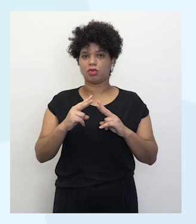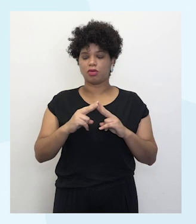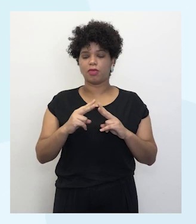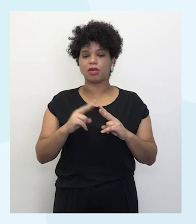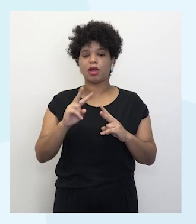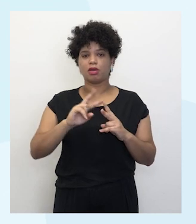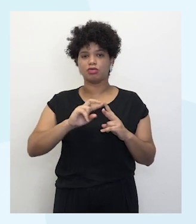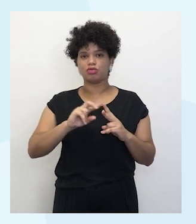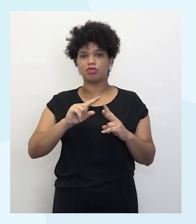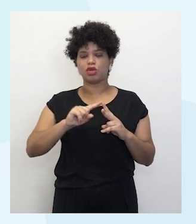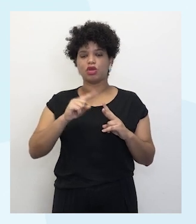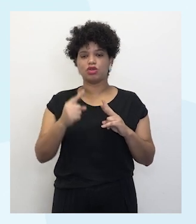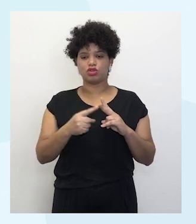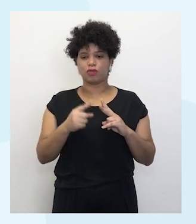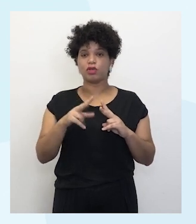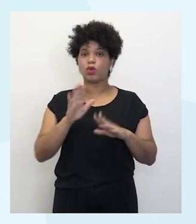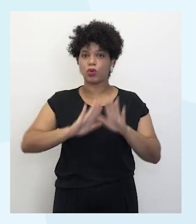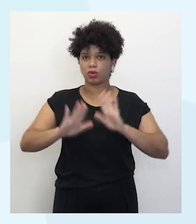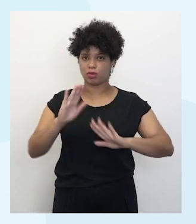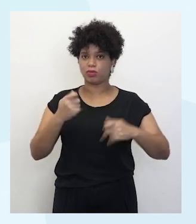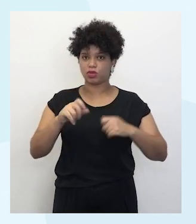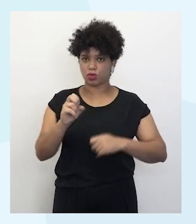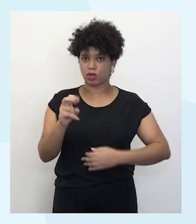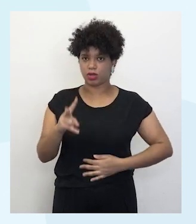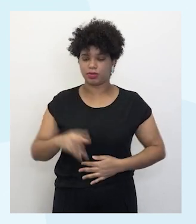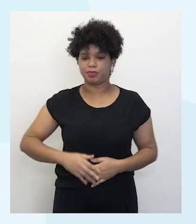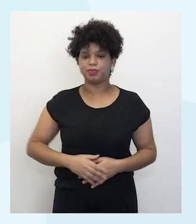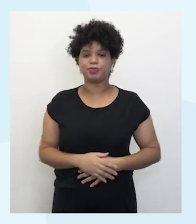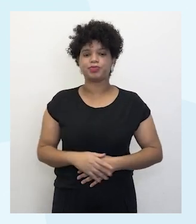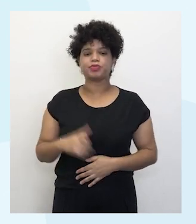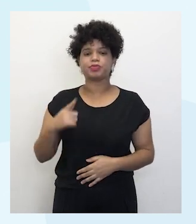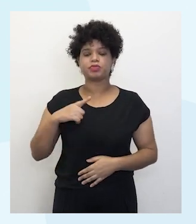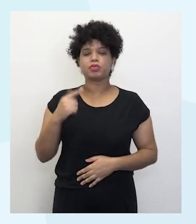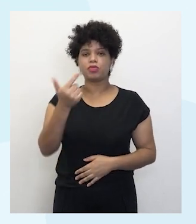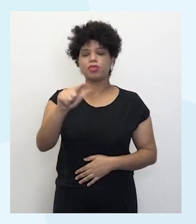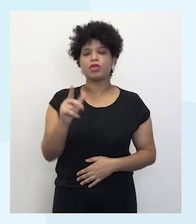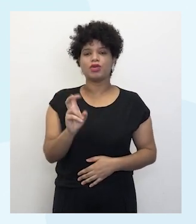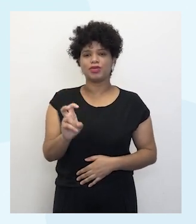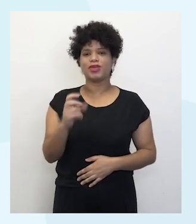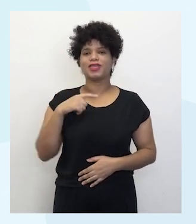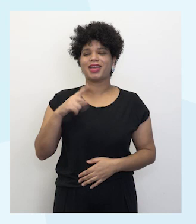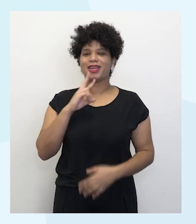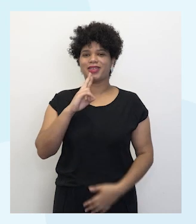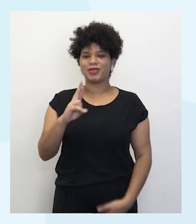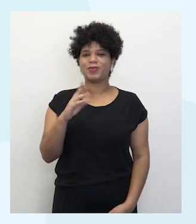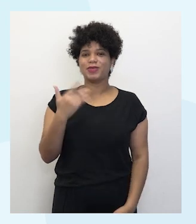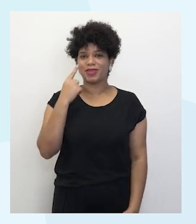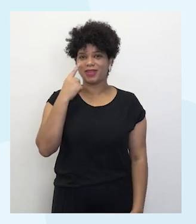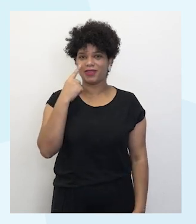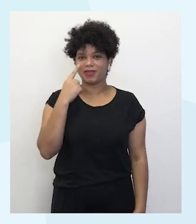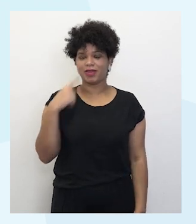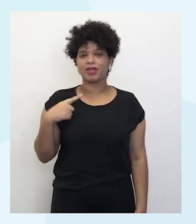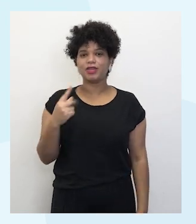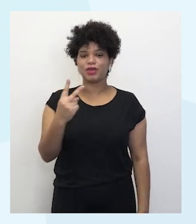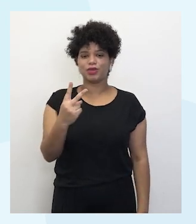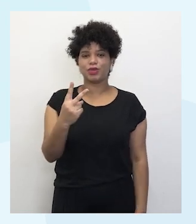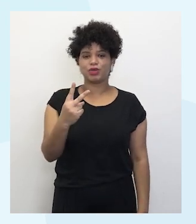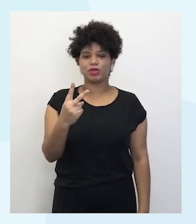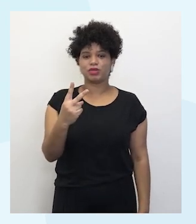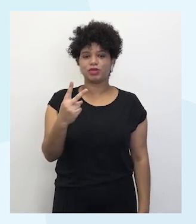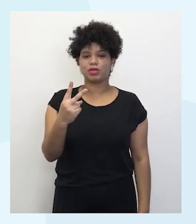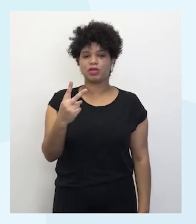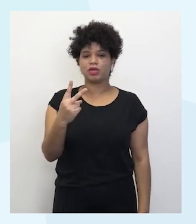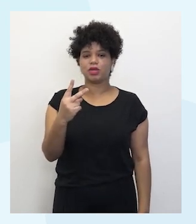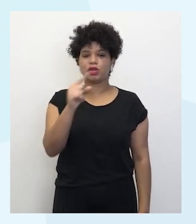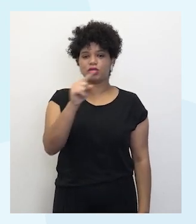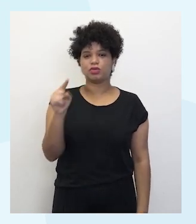certo? Então, vocês têm que tomar esse cuidado. E aí, ó, divide por 5 de novo, e tá aí a nossa resposta. Veja que temos 2 quadradinhos, né? O 2